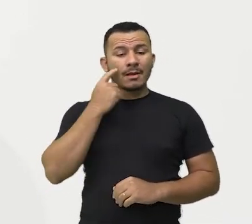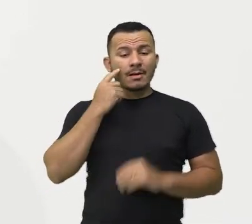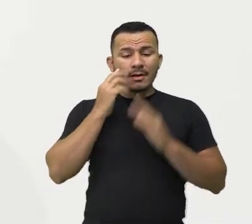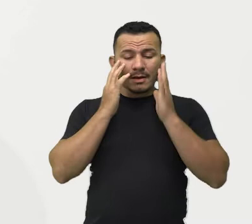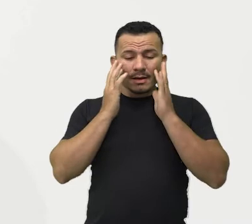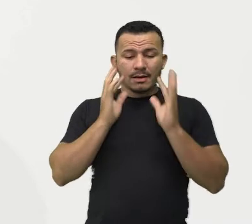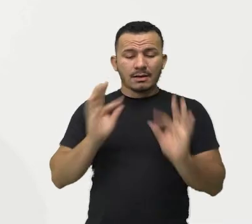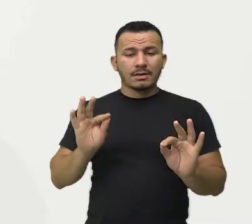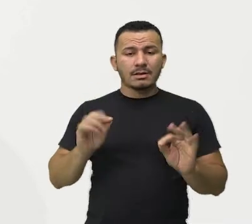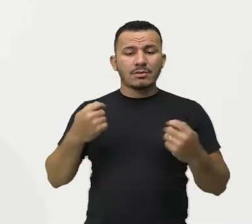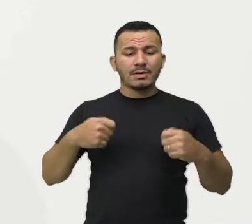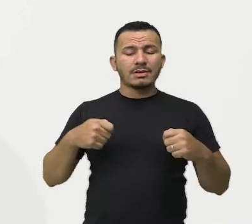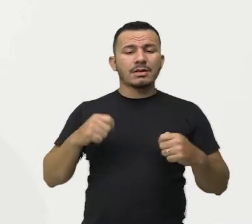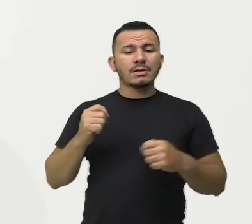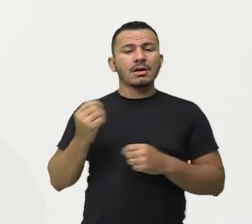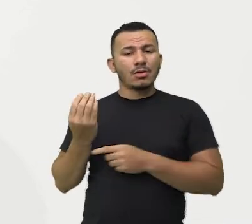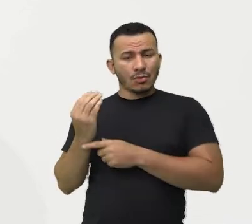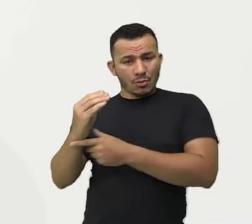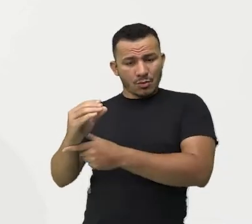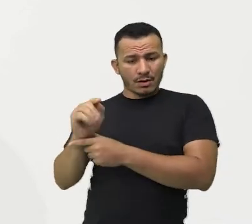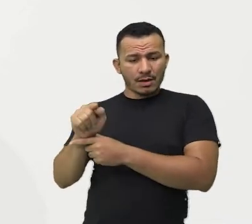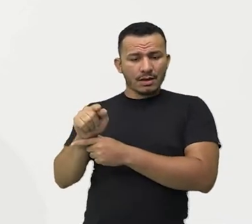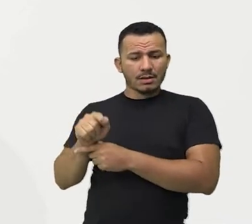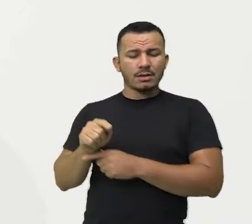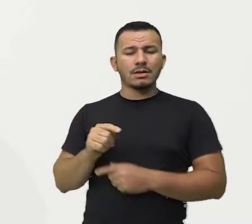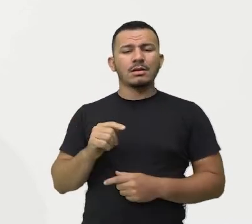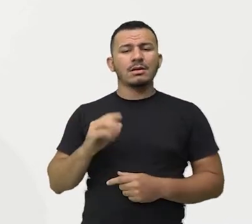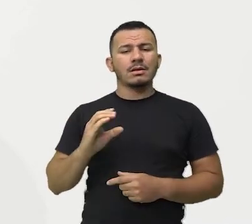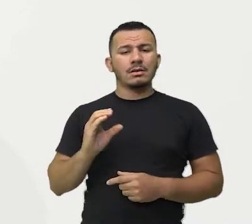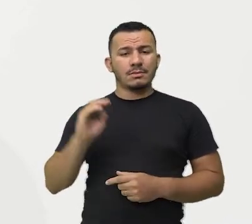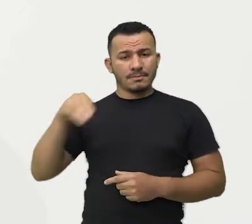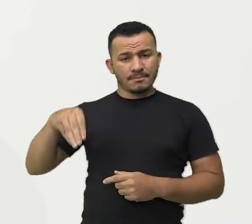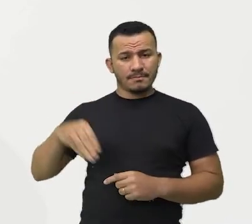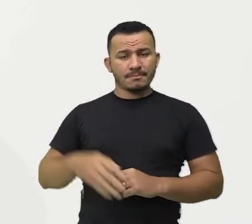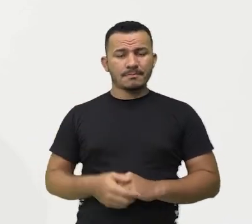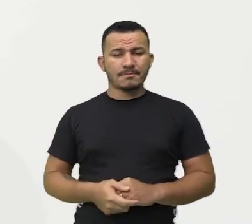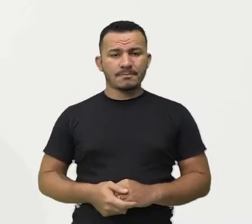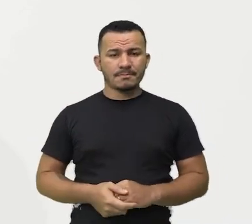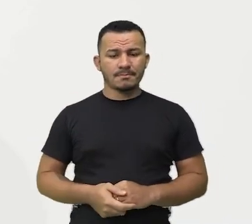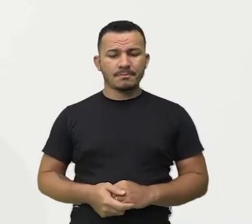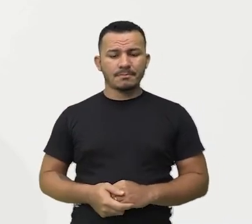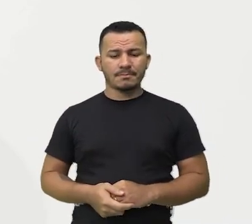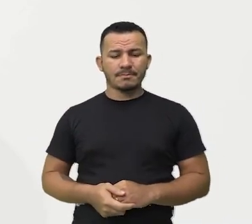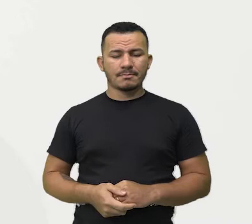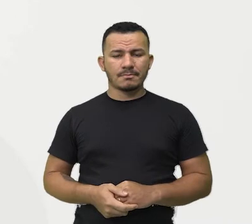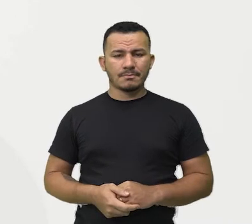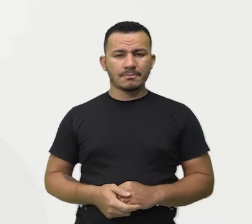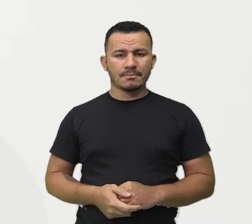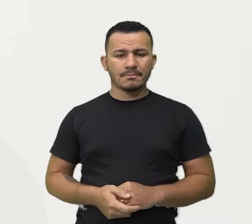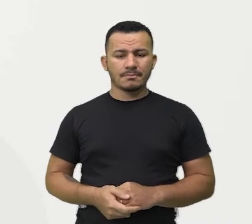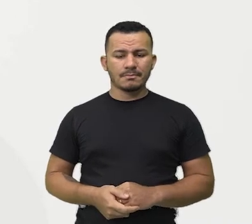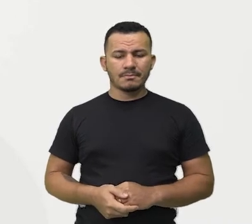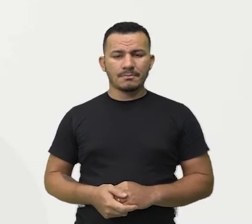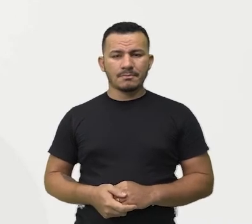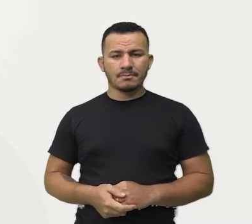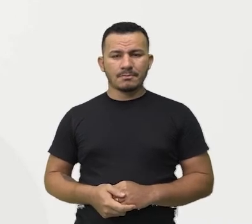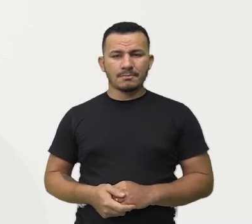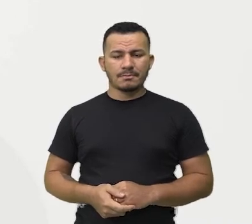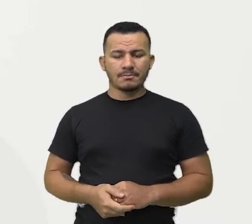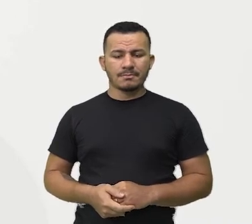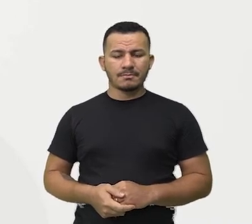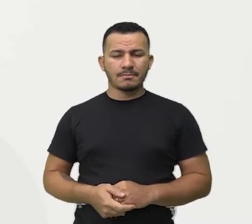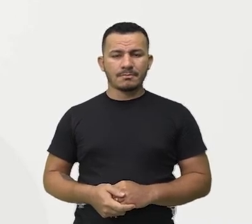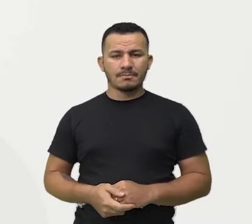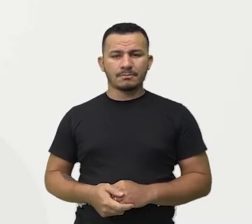251,2. Ah, pessoal, detalhe, nós temos que colocar a unidade, tá bom? Só colocar um tracinho a mais aqui, né? Então, é